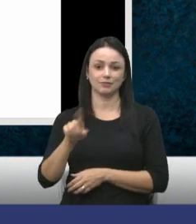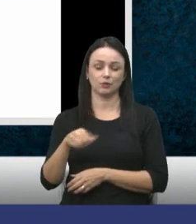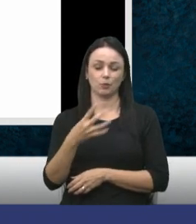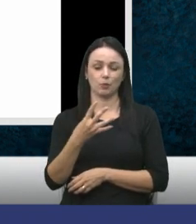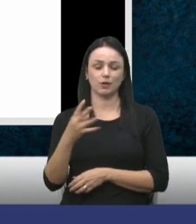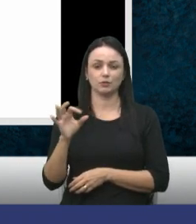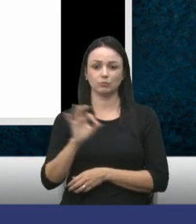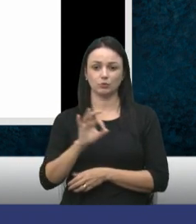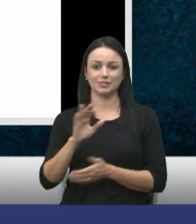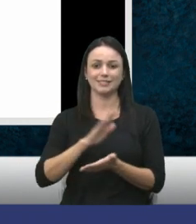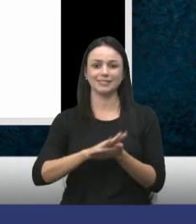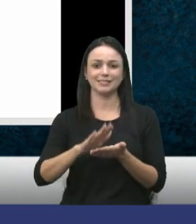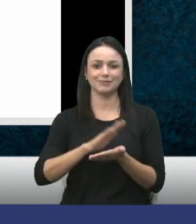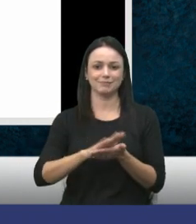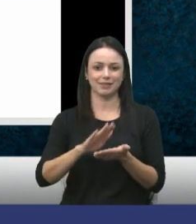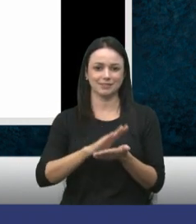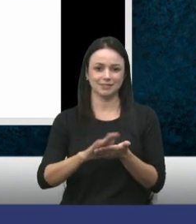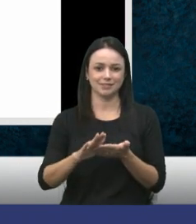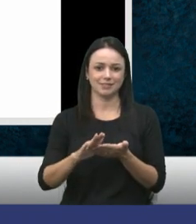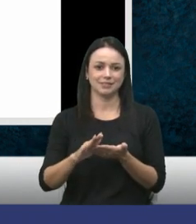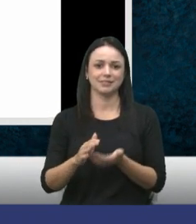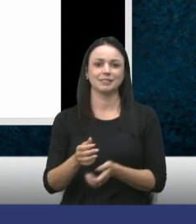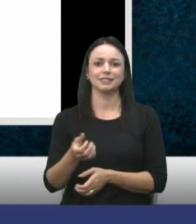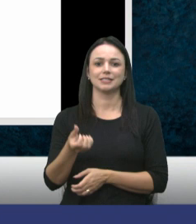93,44% de despesas correntes e